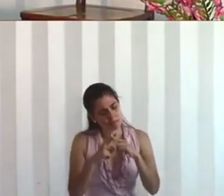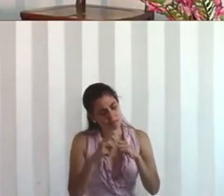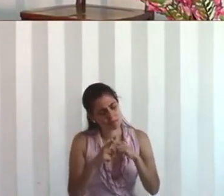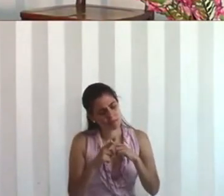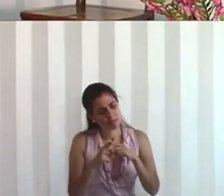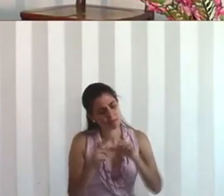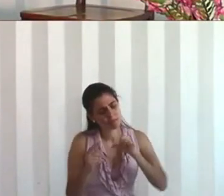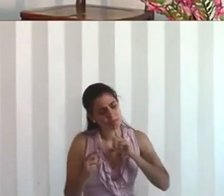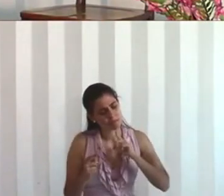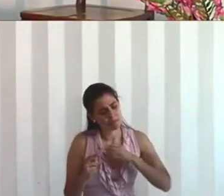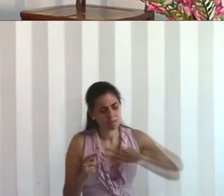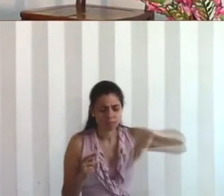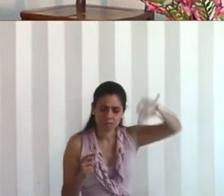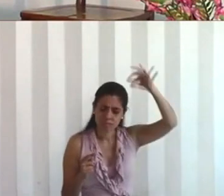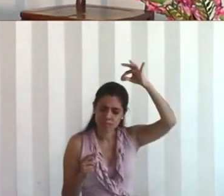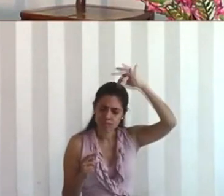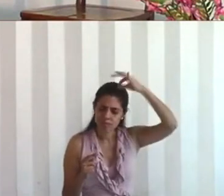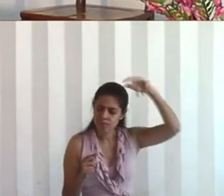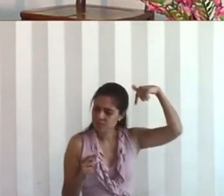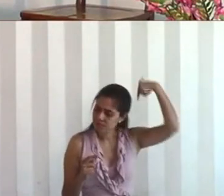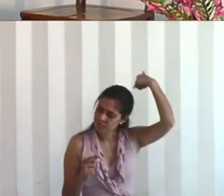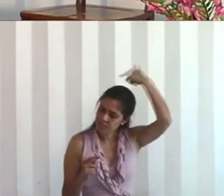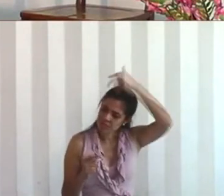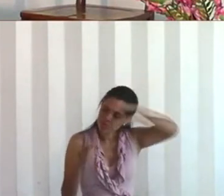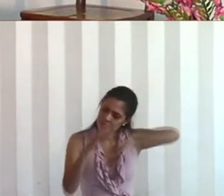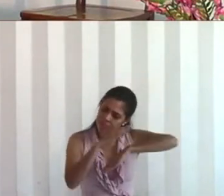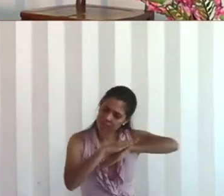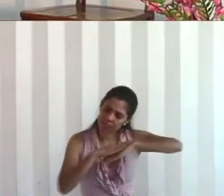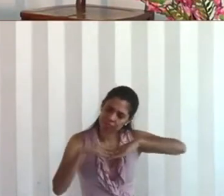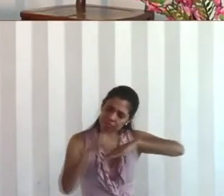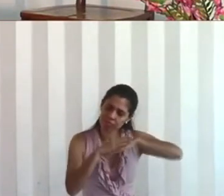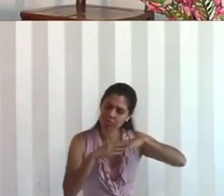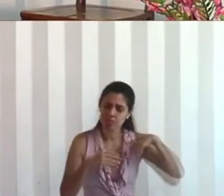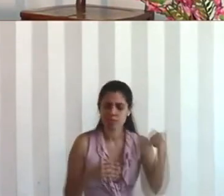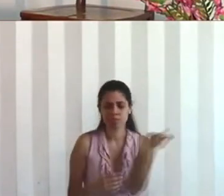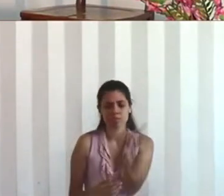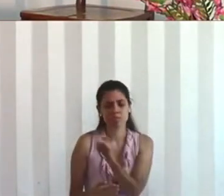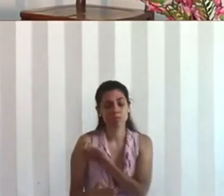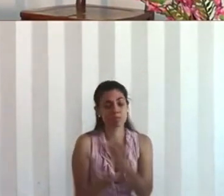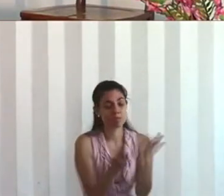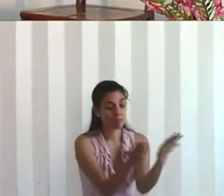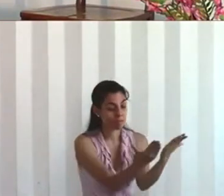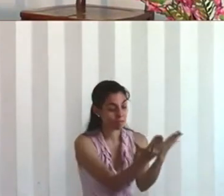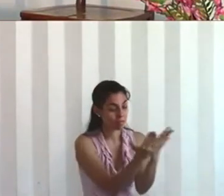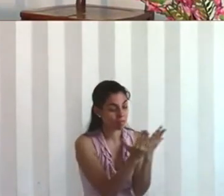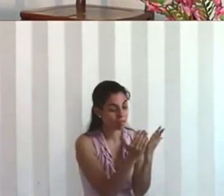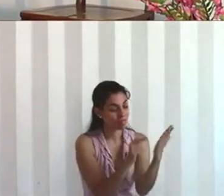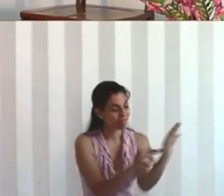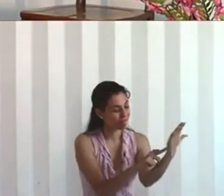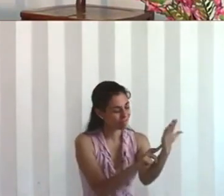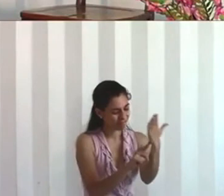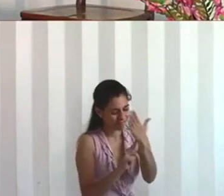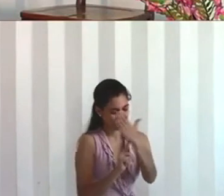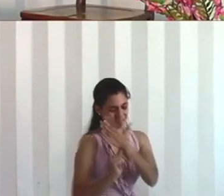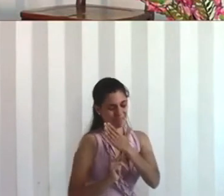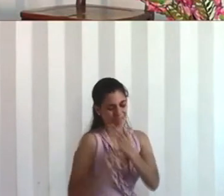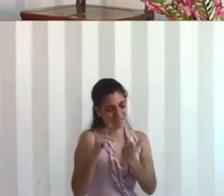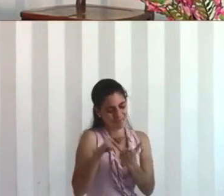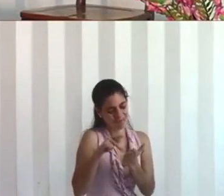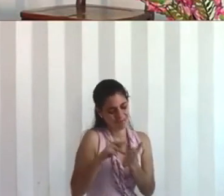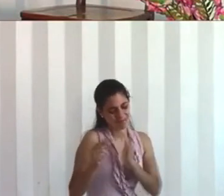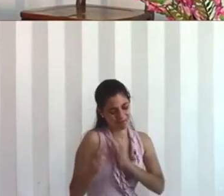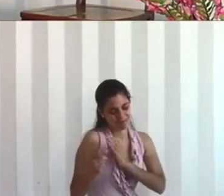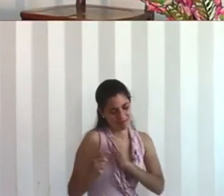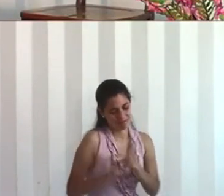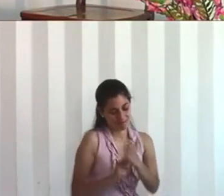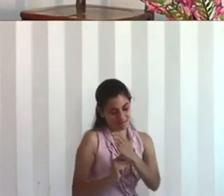Consolador. Nós te glorificamos, Senhor, porque temos a tua palavra como uma revelação especial ao nosso coração. Nós